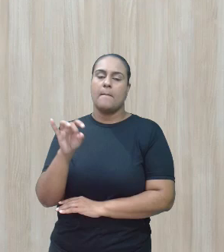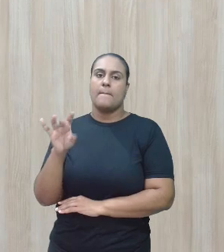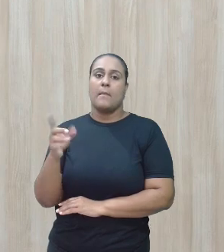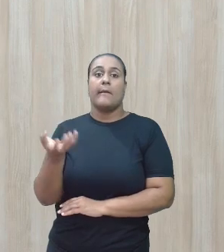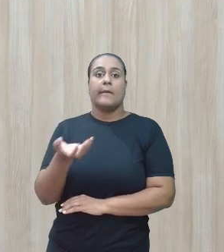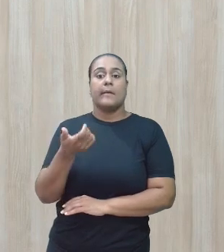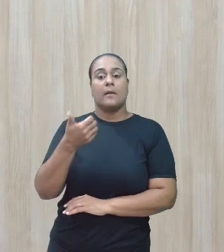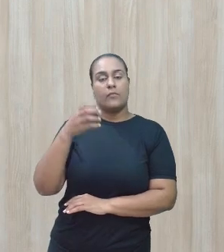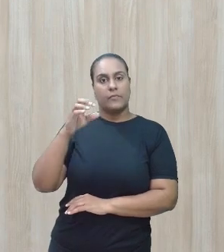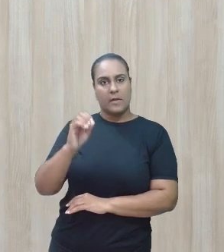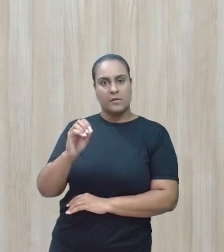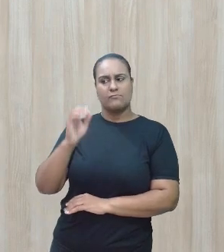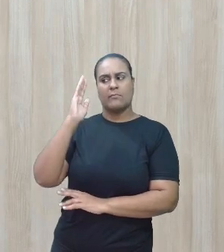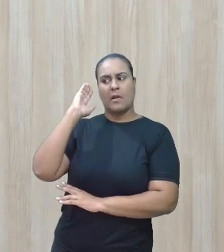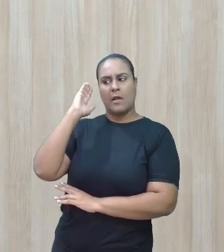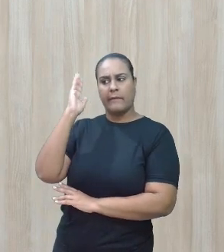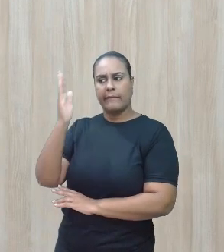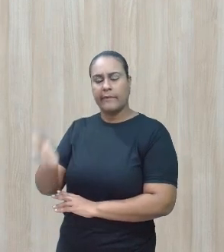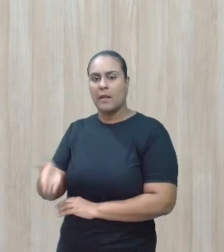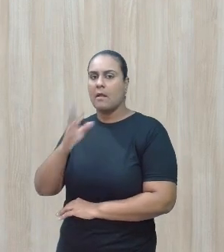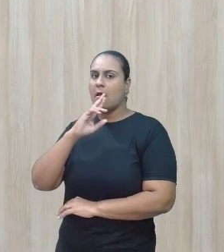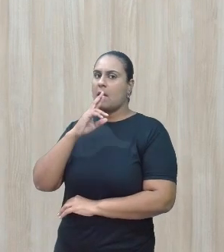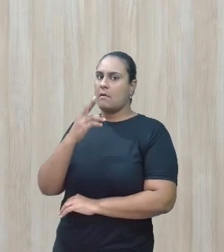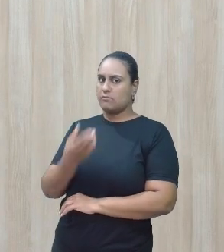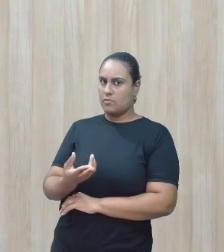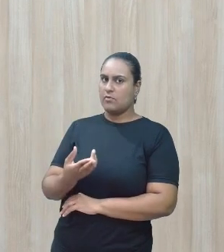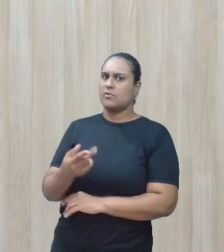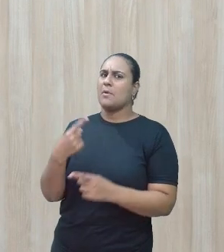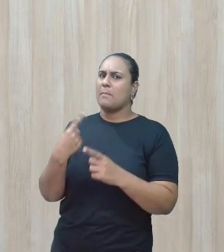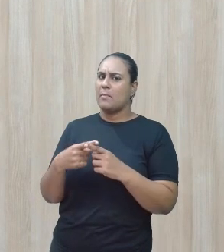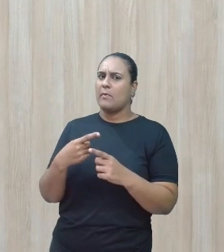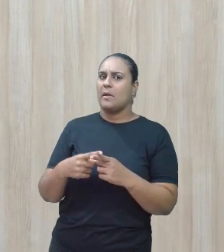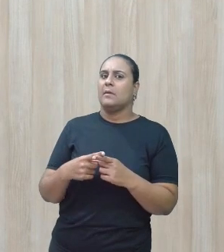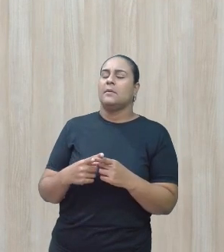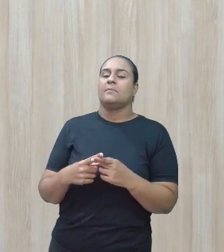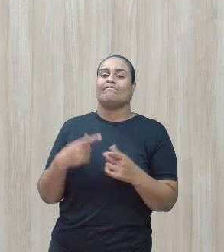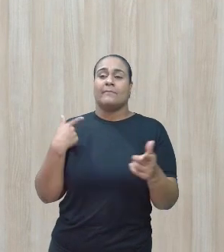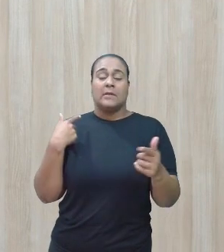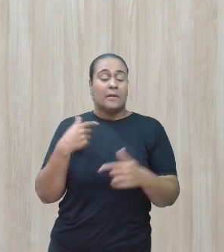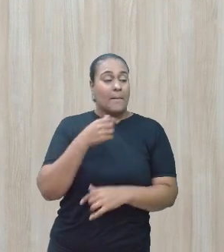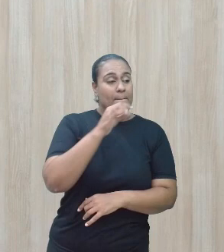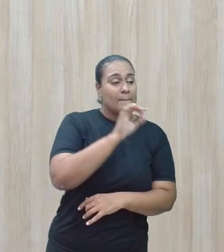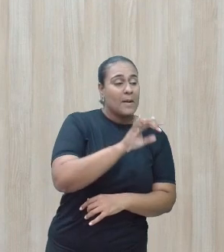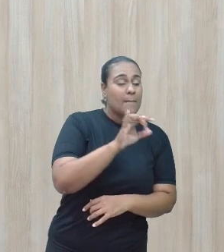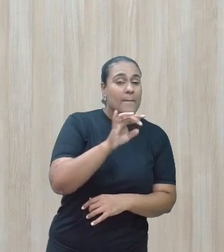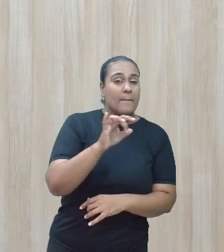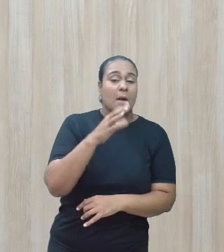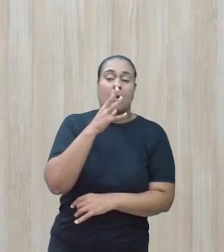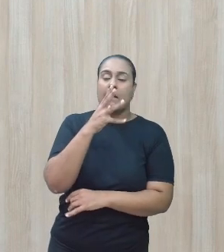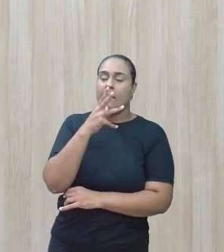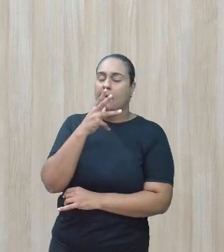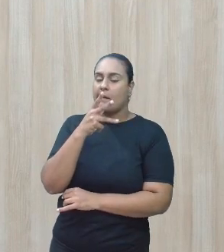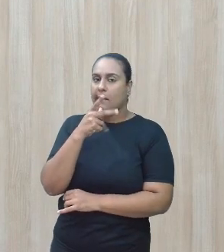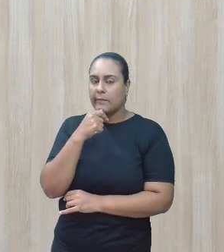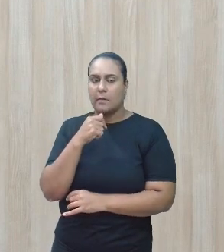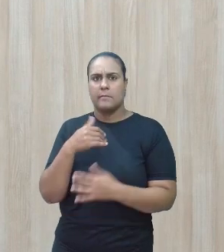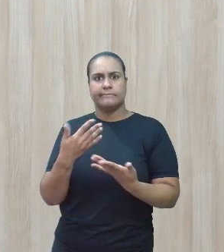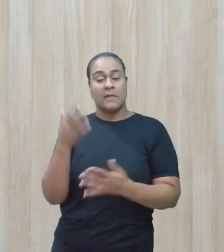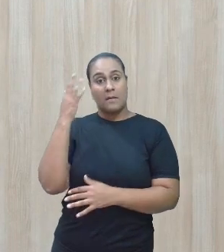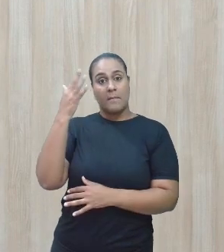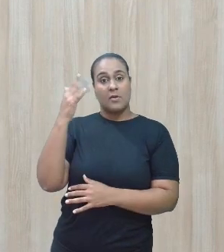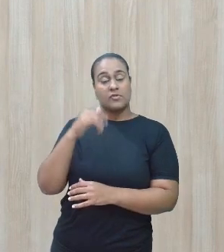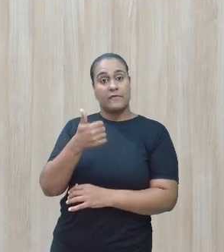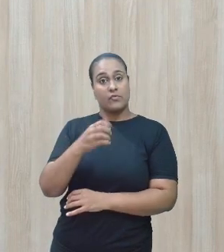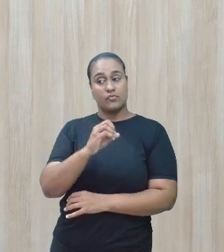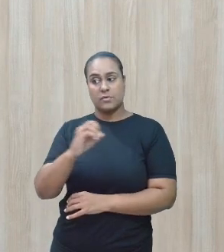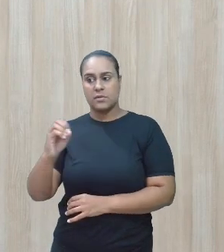o 10º elemento, a gente viu o trabalho que é você ir de um por um. Imagina se a gente tivesse que chegar no 100º elemento ou